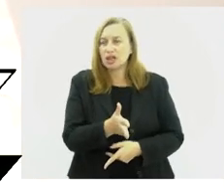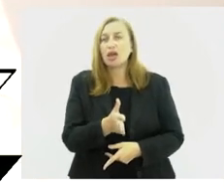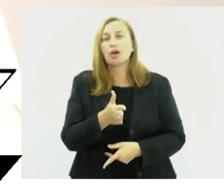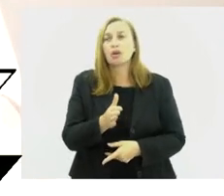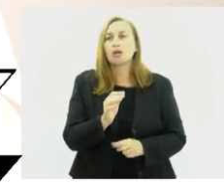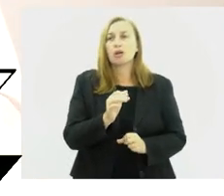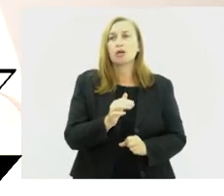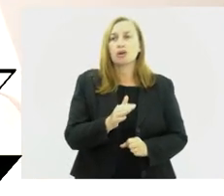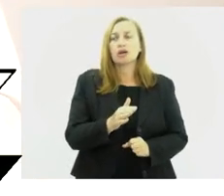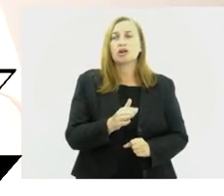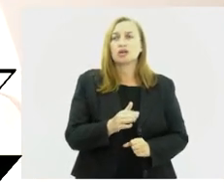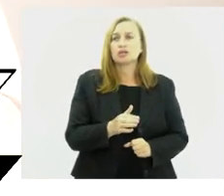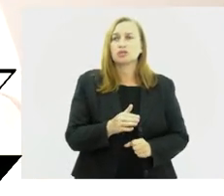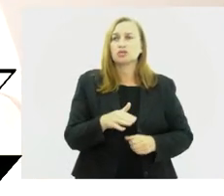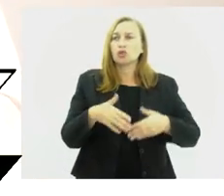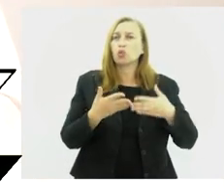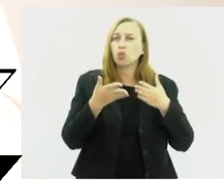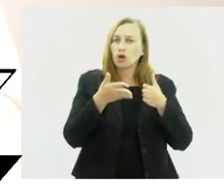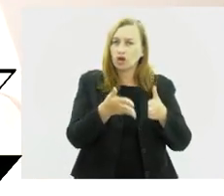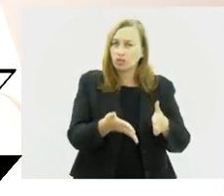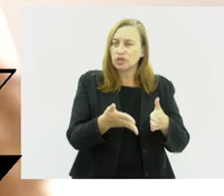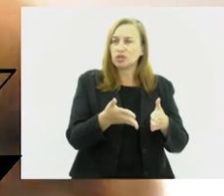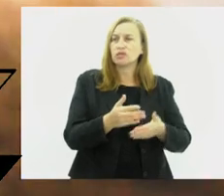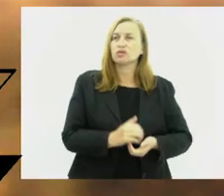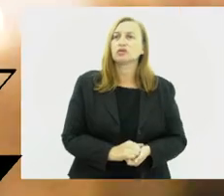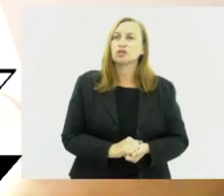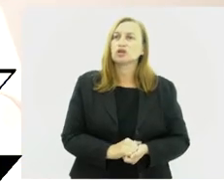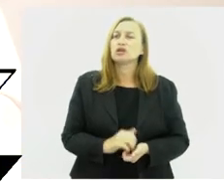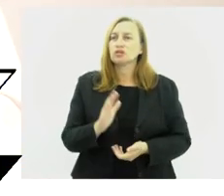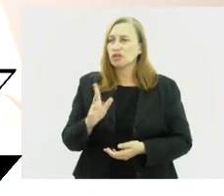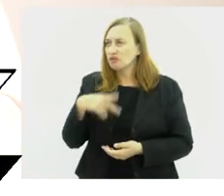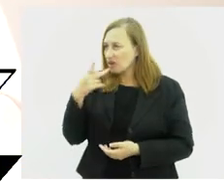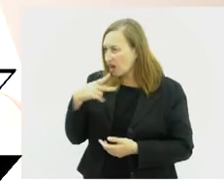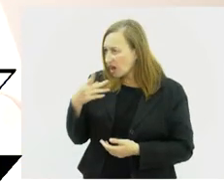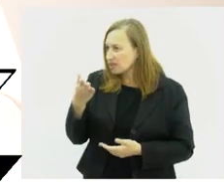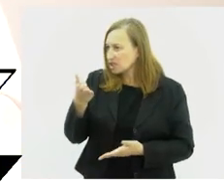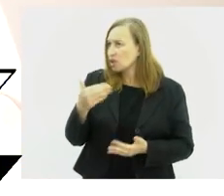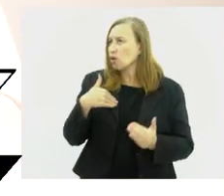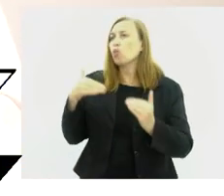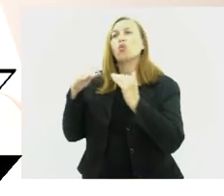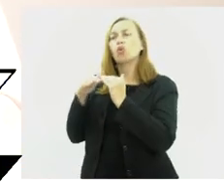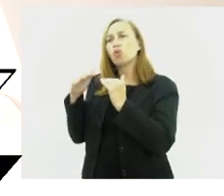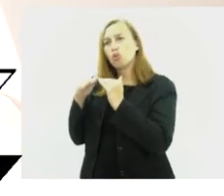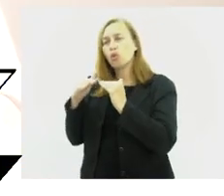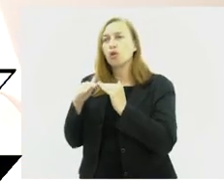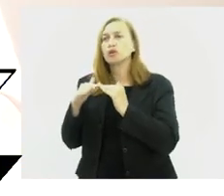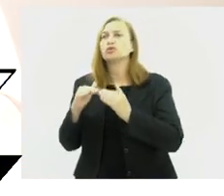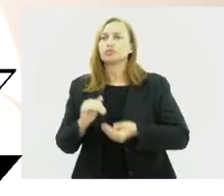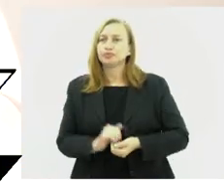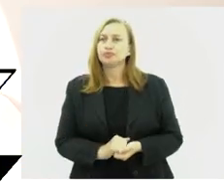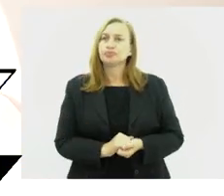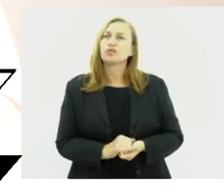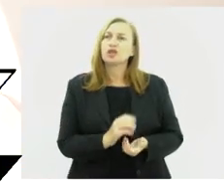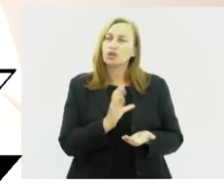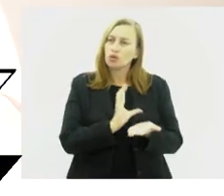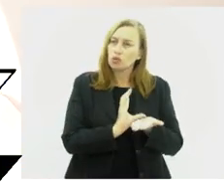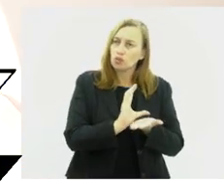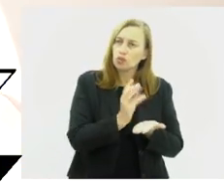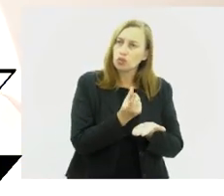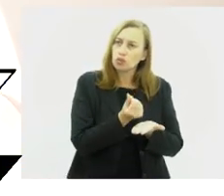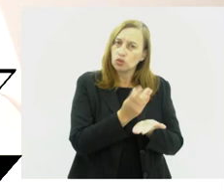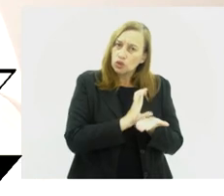mas já há um intuito que vai de encontro ao que foi dito aqui, que eu concordo bastante, que esses recursos